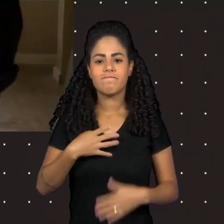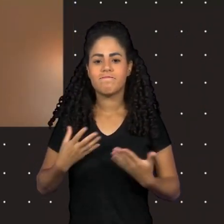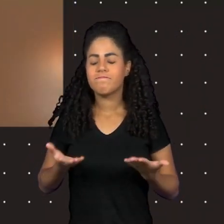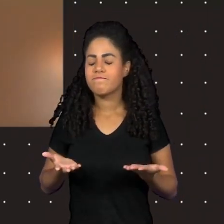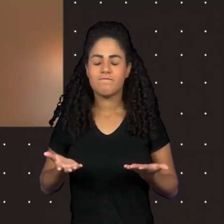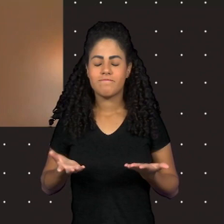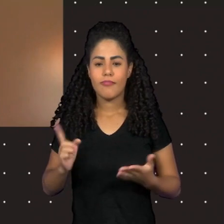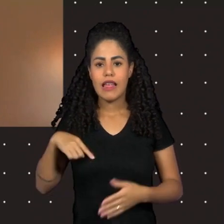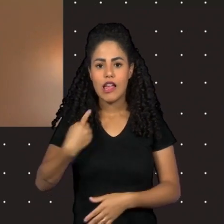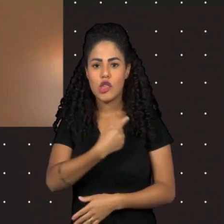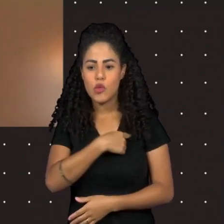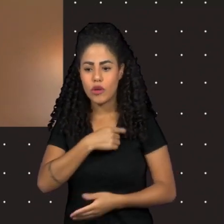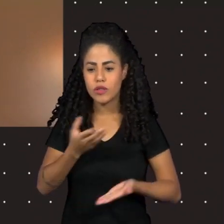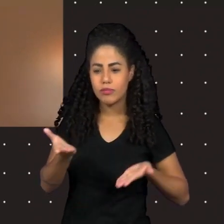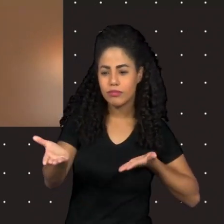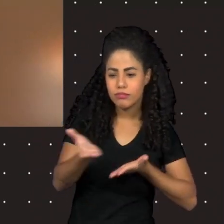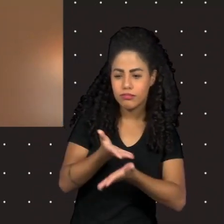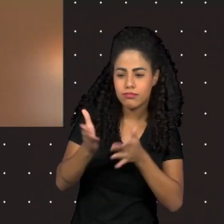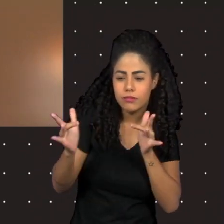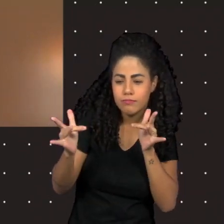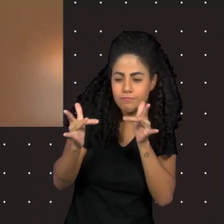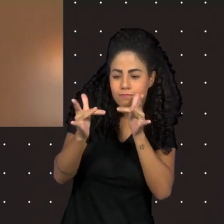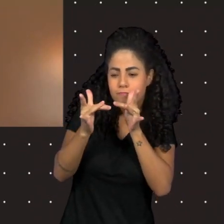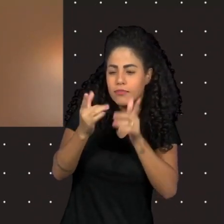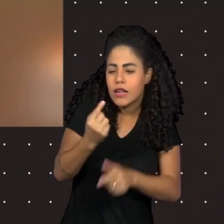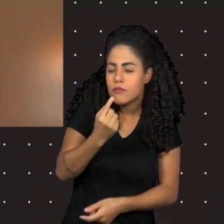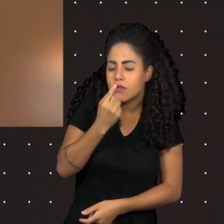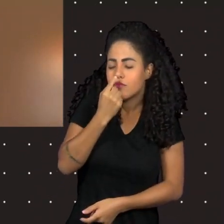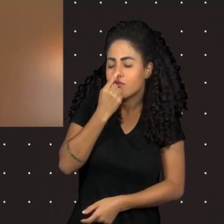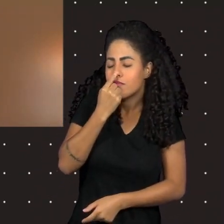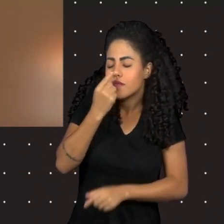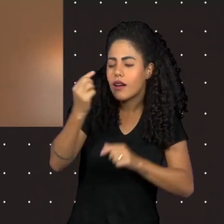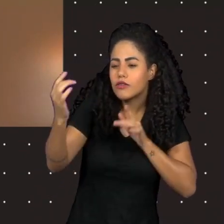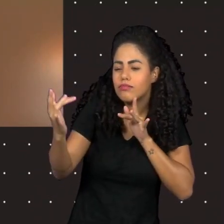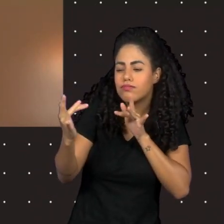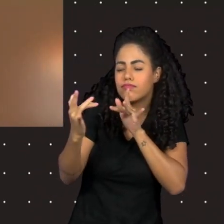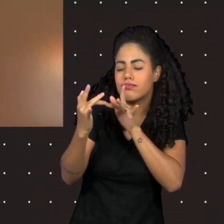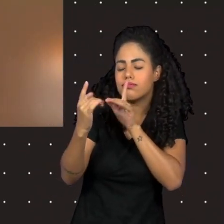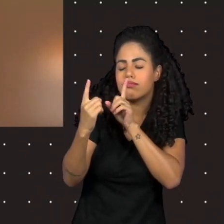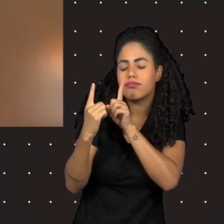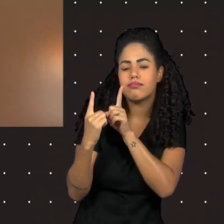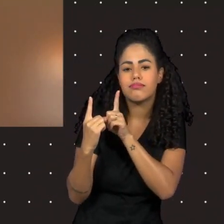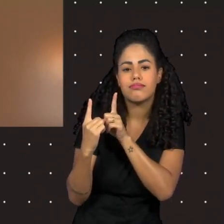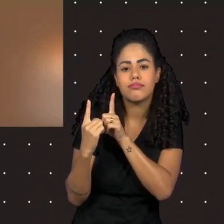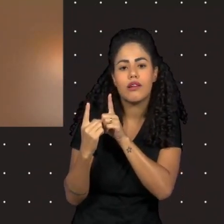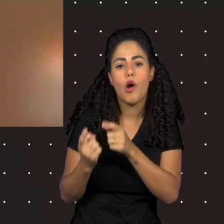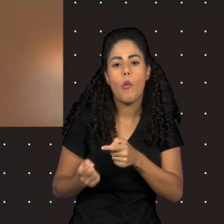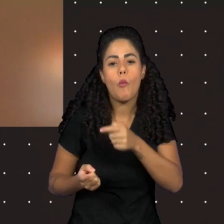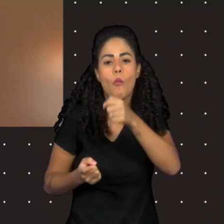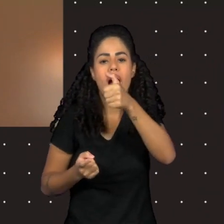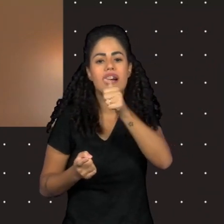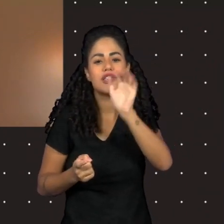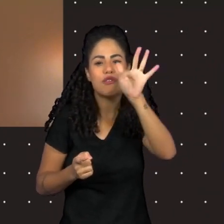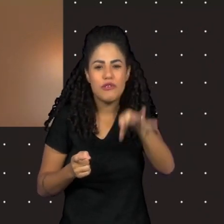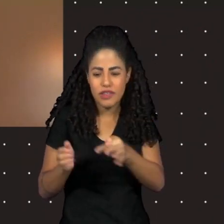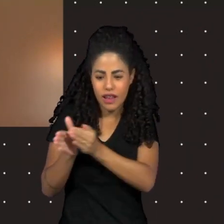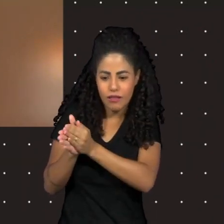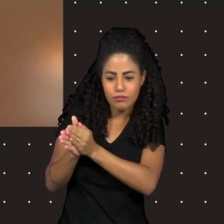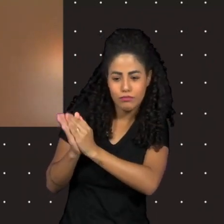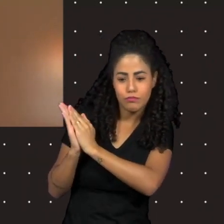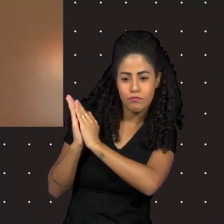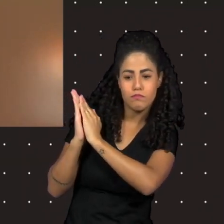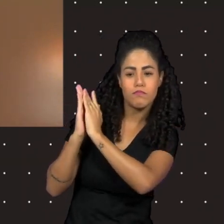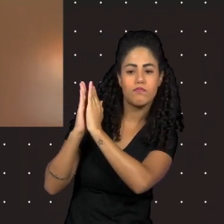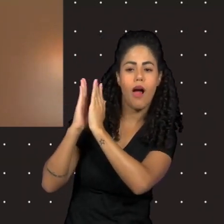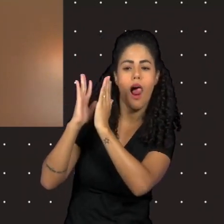a gente tinha uma sintonia muito fina. Quando estava perto do fim do filme, dava um aperto no